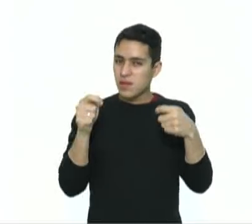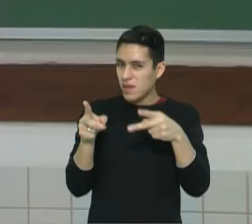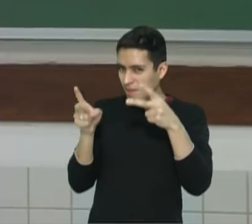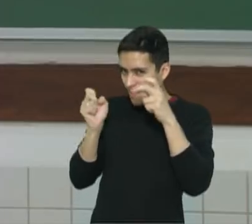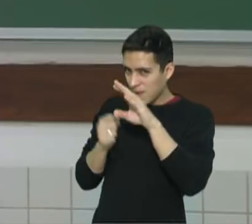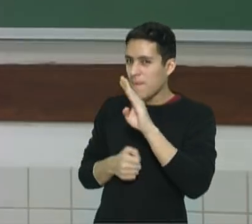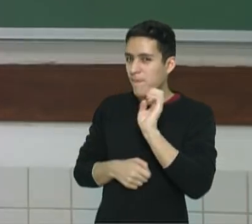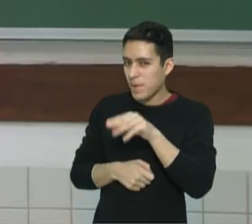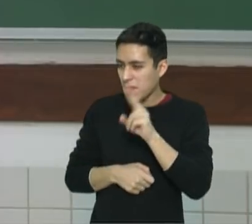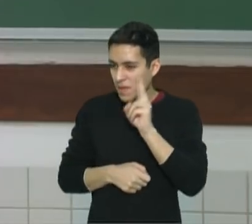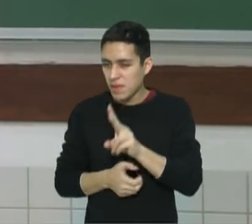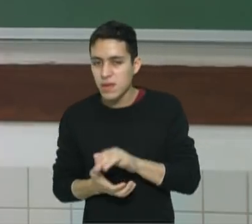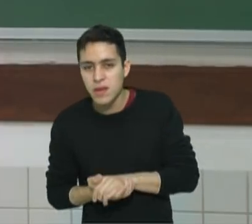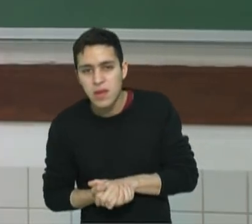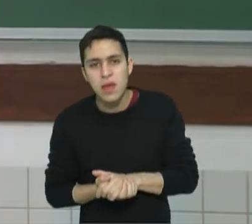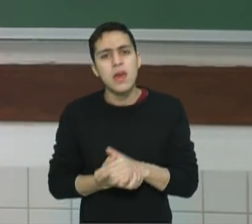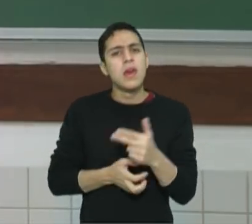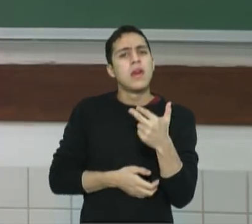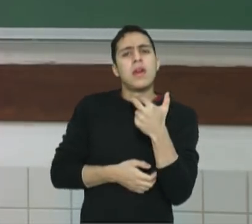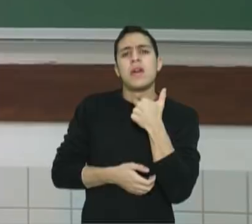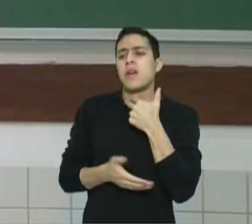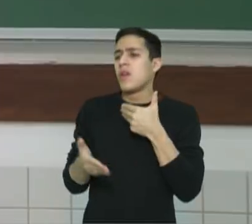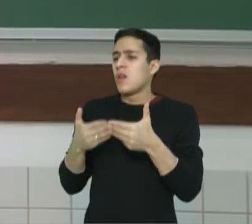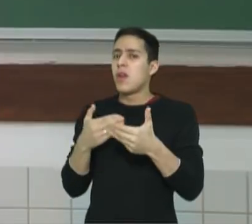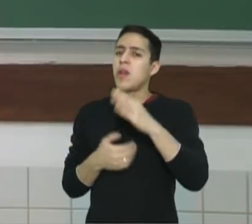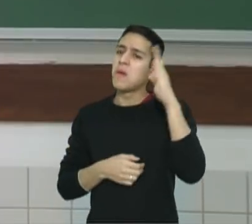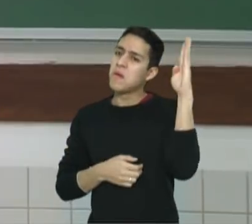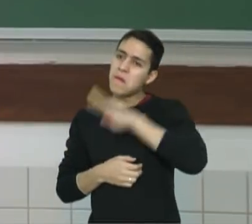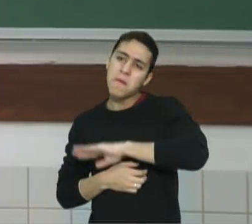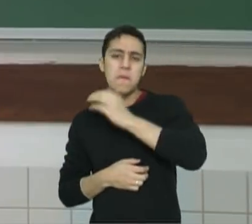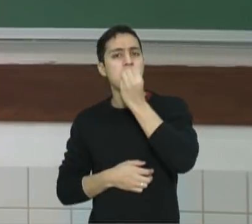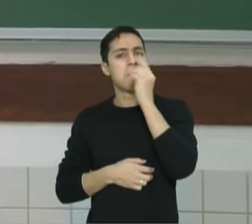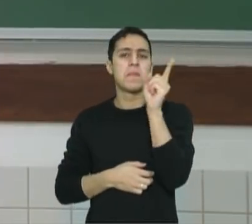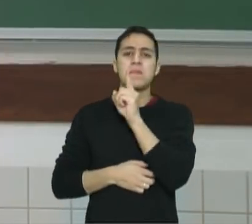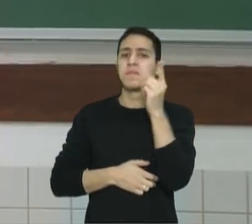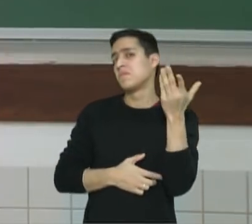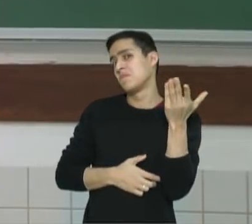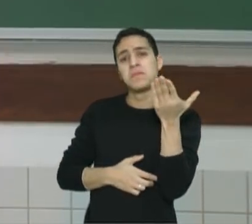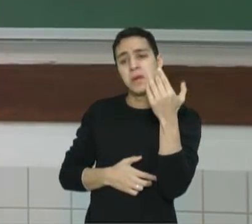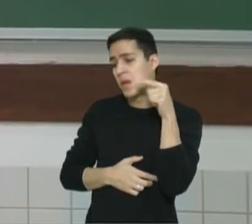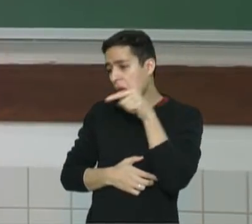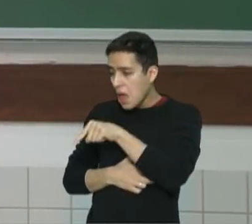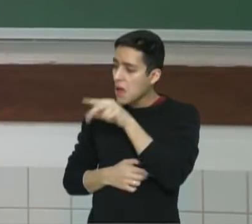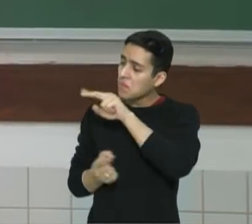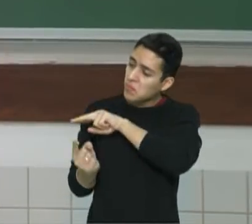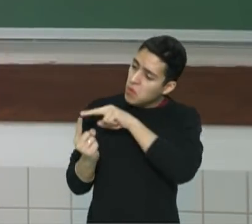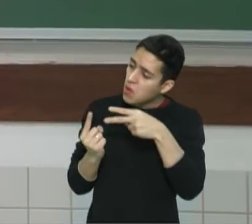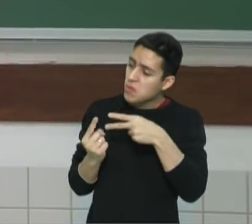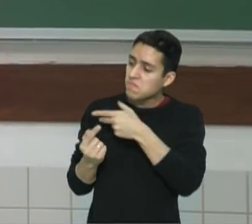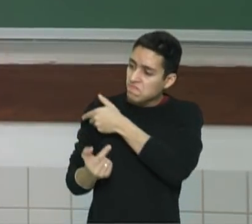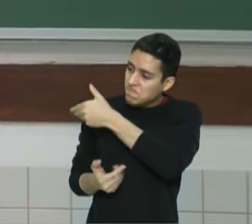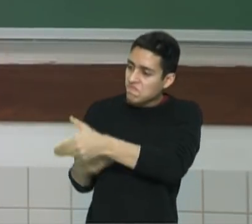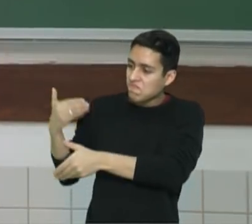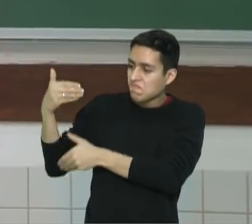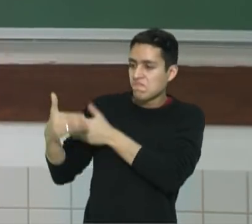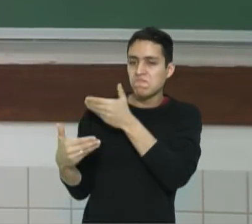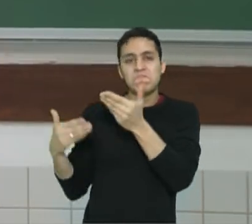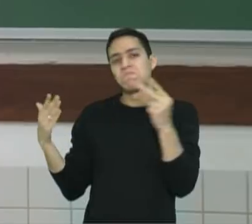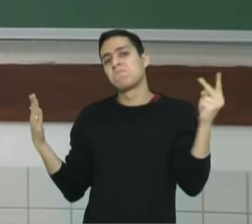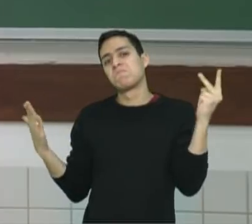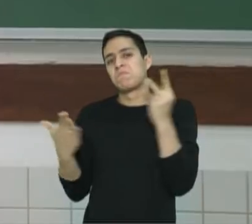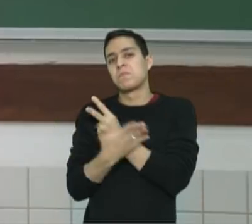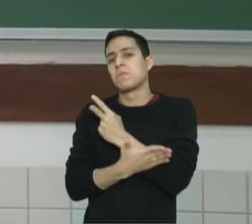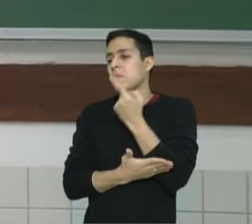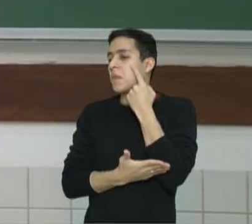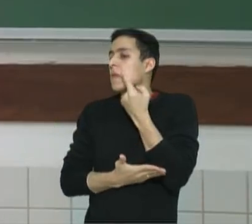bem. Isso não pode ser visto de maneira maléfica ou benéfica. Isso tem que ser visto ao longo do período para ver como